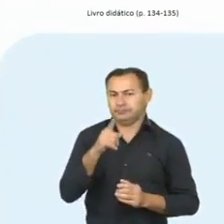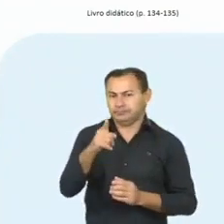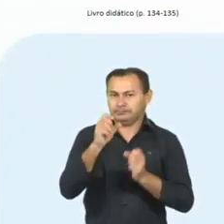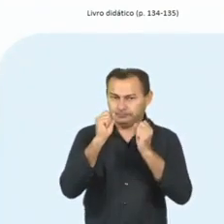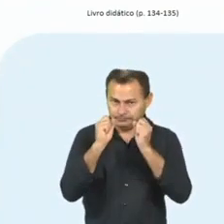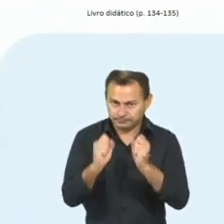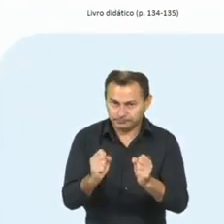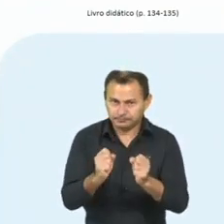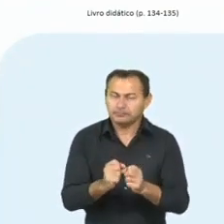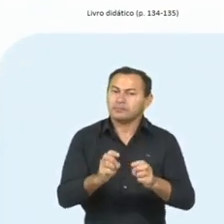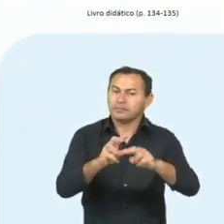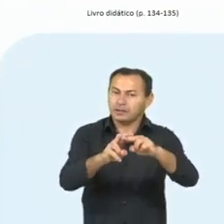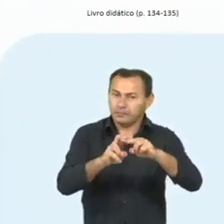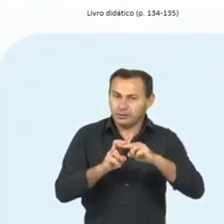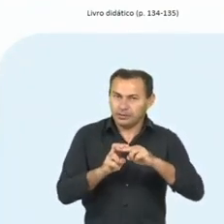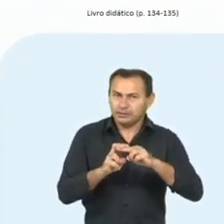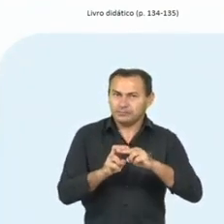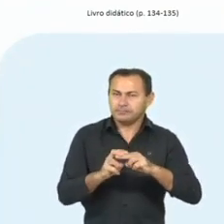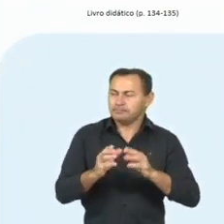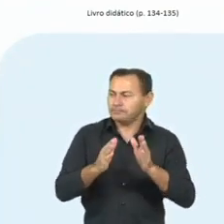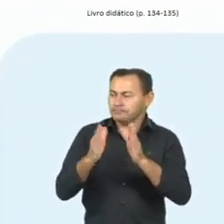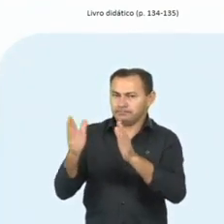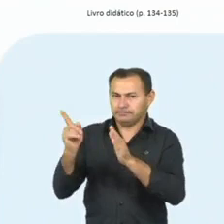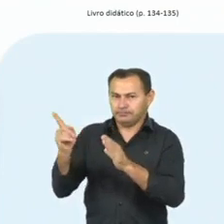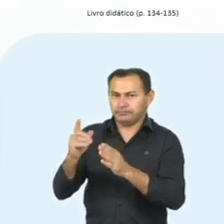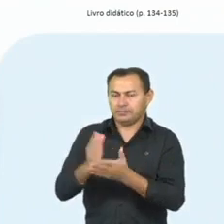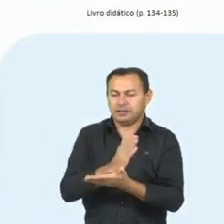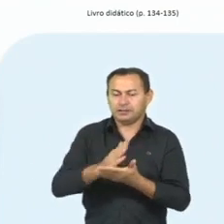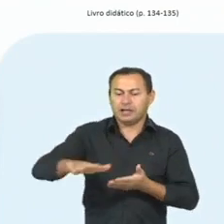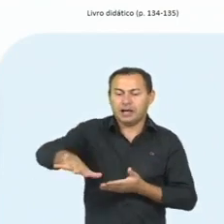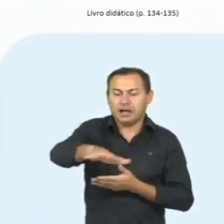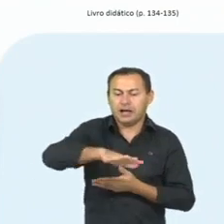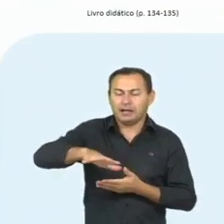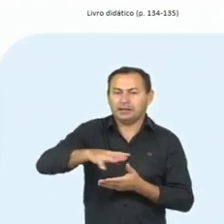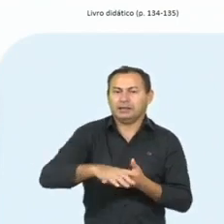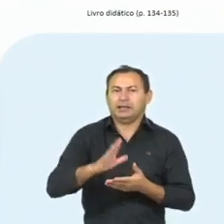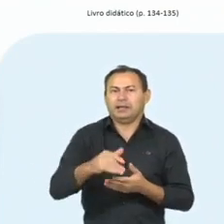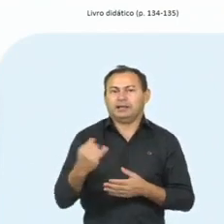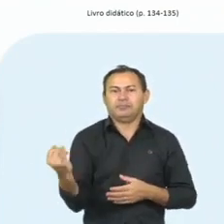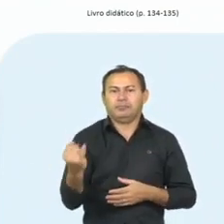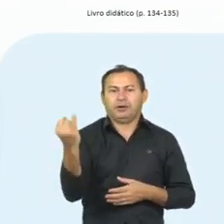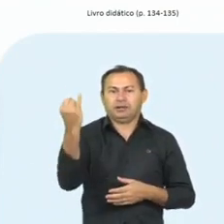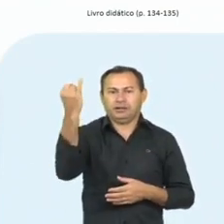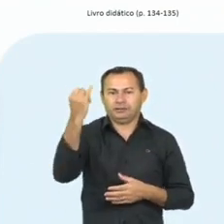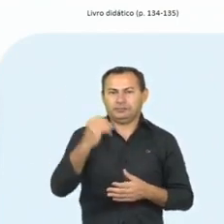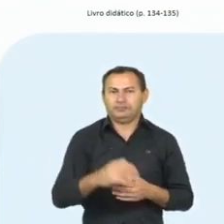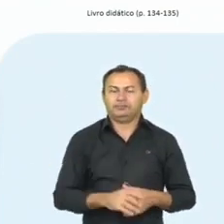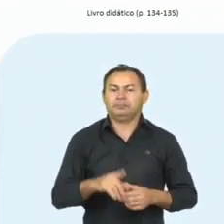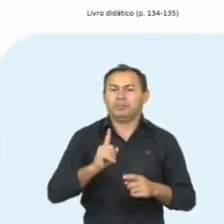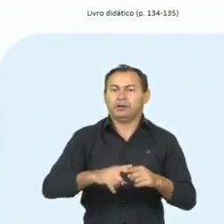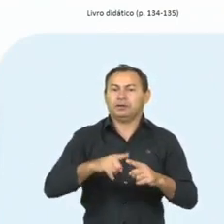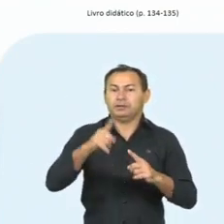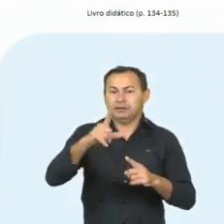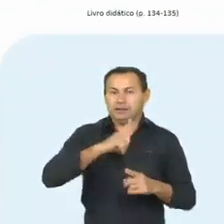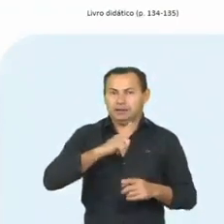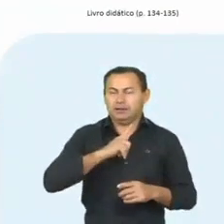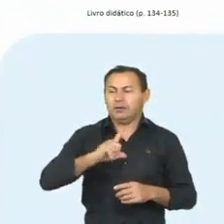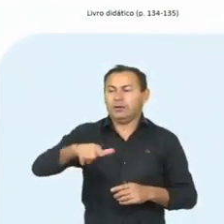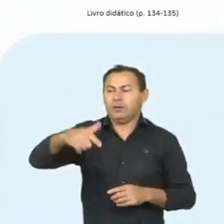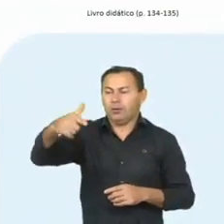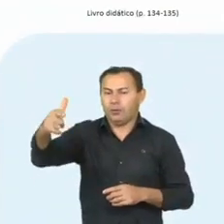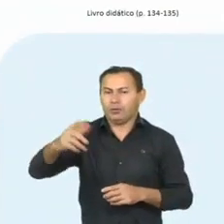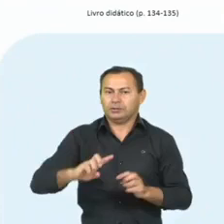pode... Por isso que essa parte da determinada área é muito importante, porque você terá